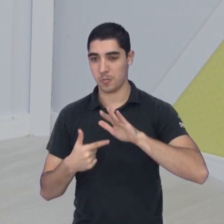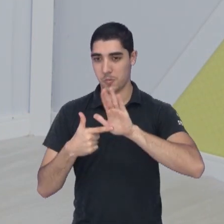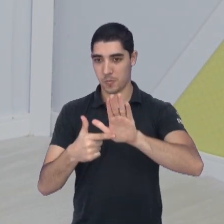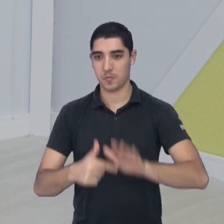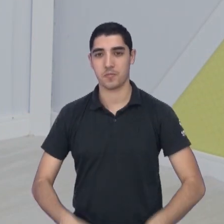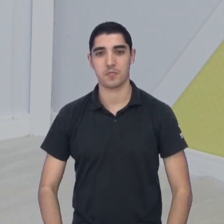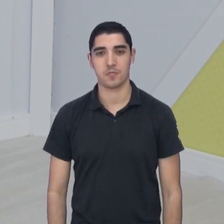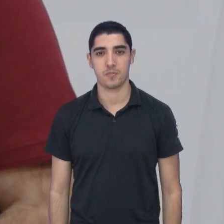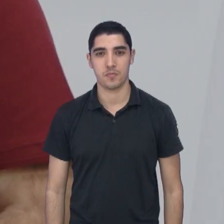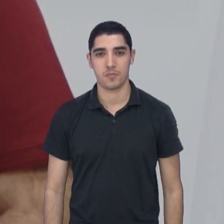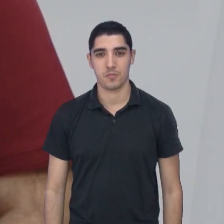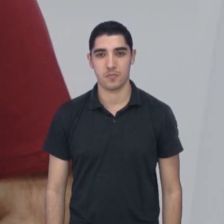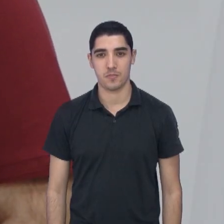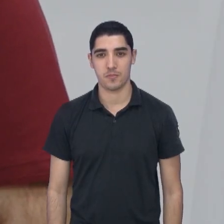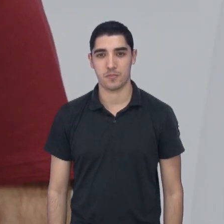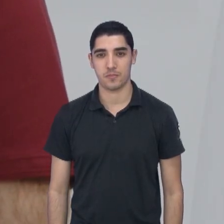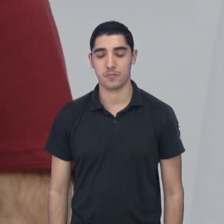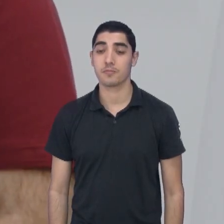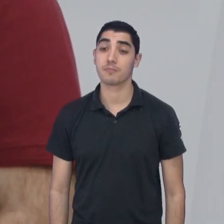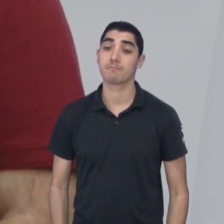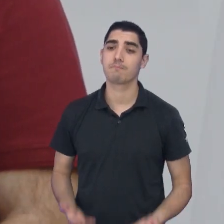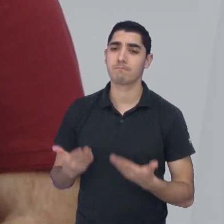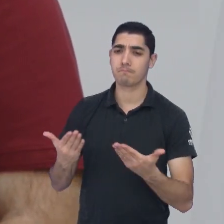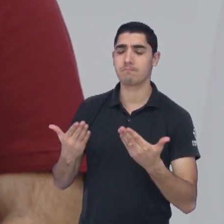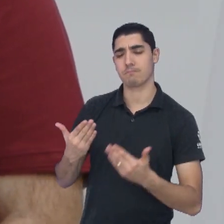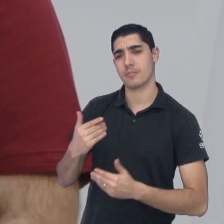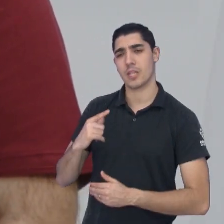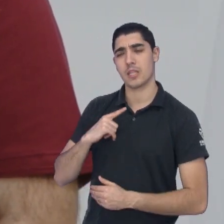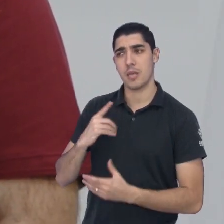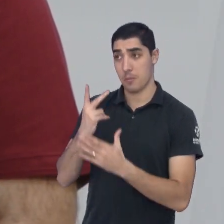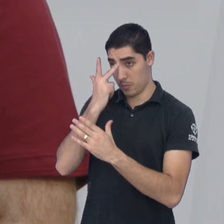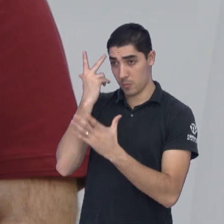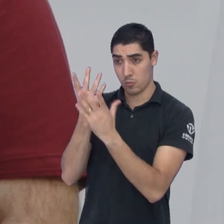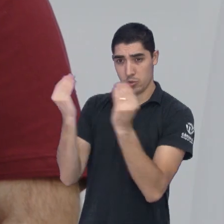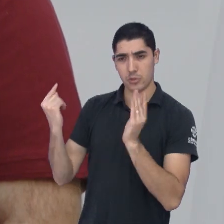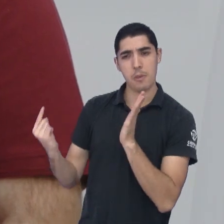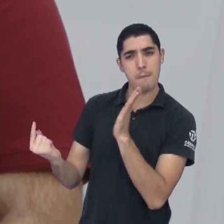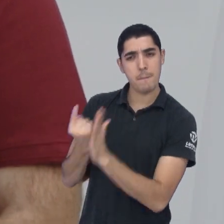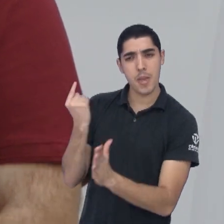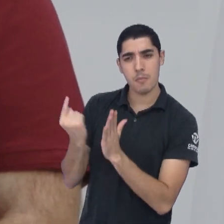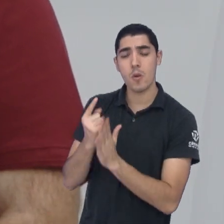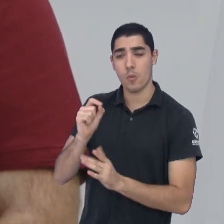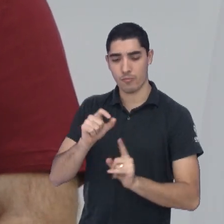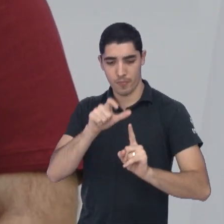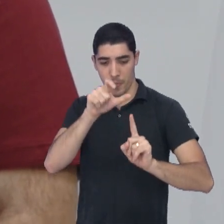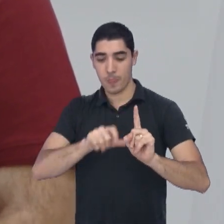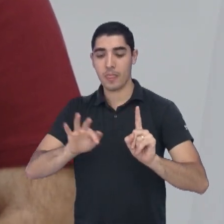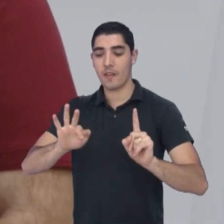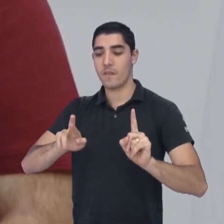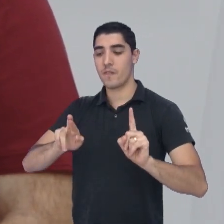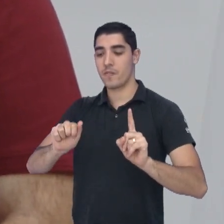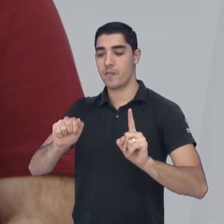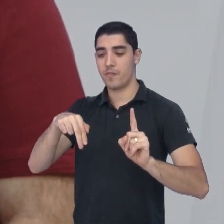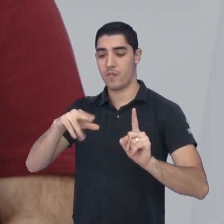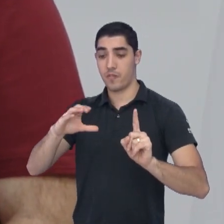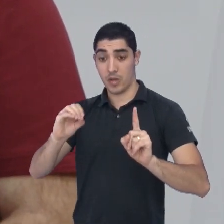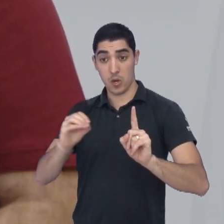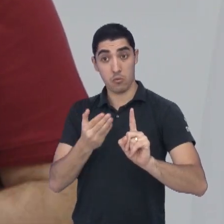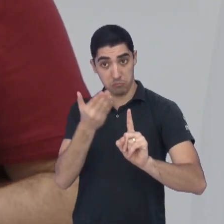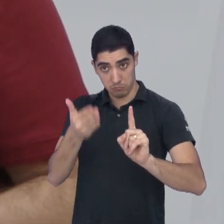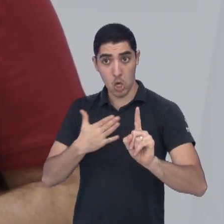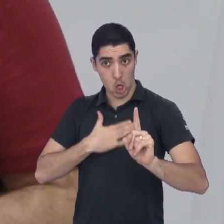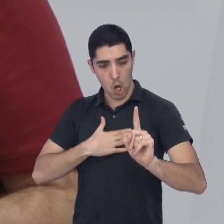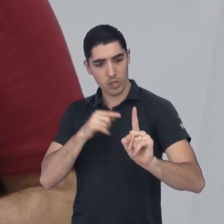Matheus. Sérgio, uma questão que muitos perguntam. O Meia Franco, um jogador da sua confiança, que